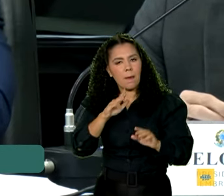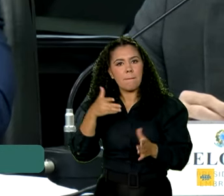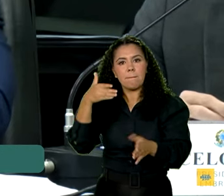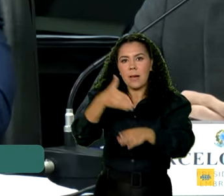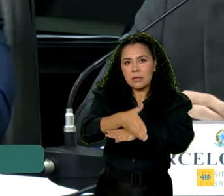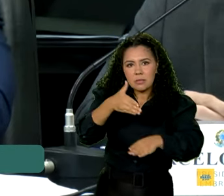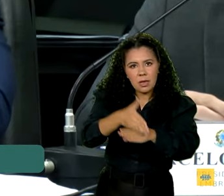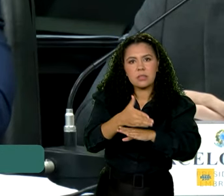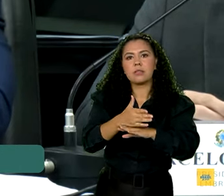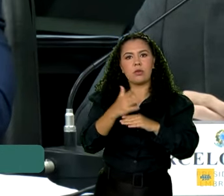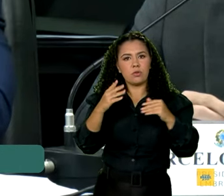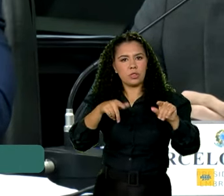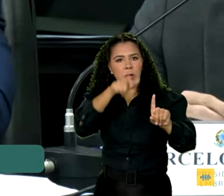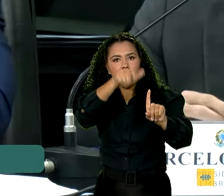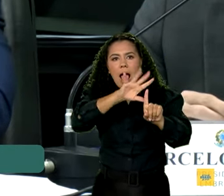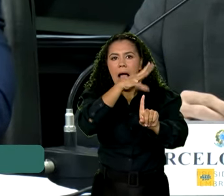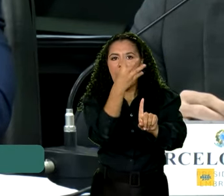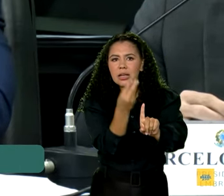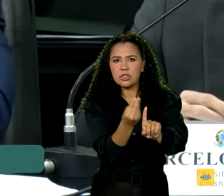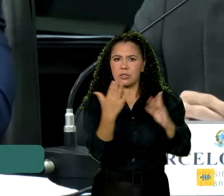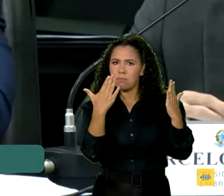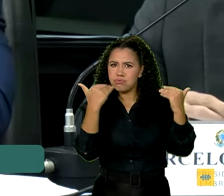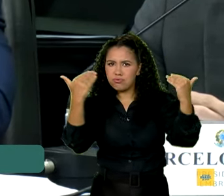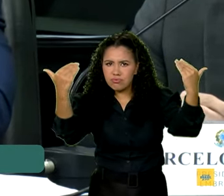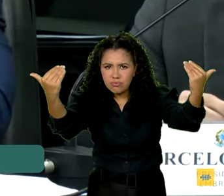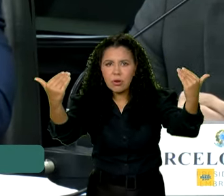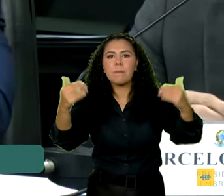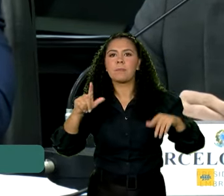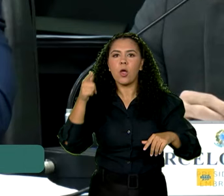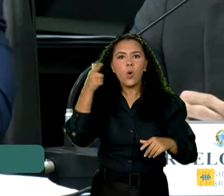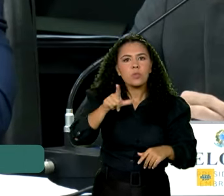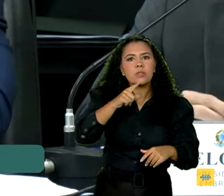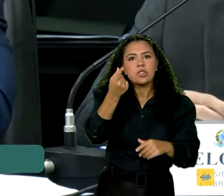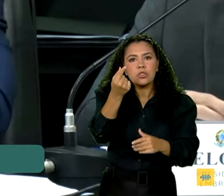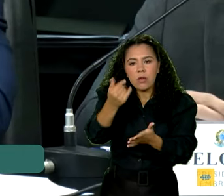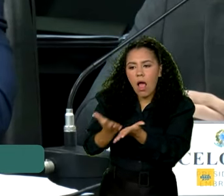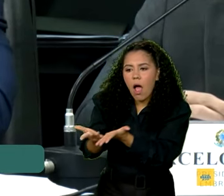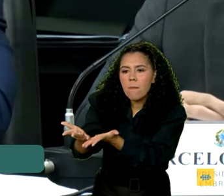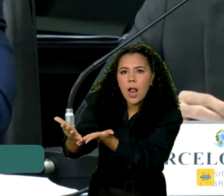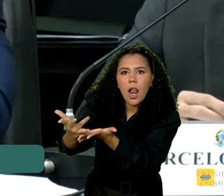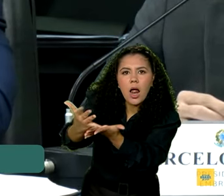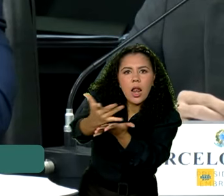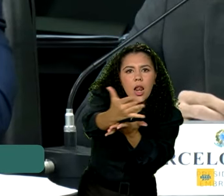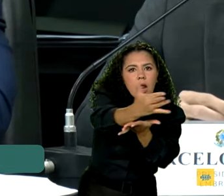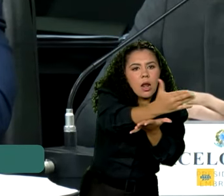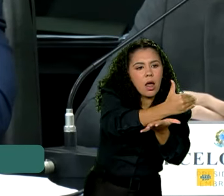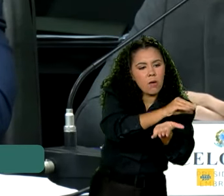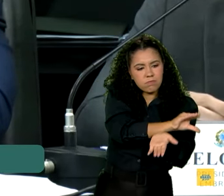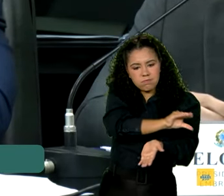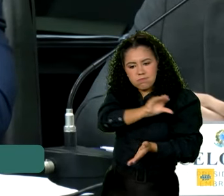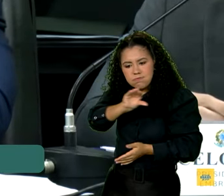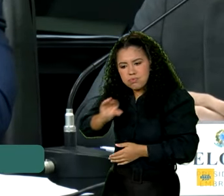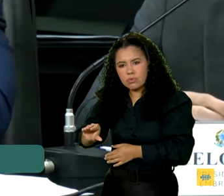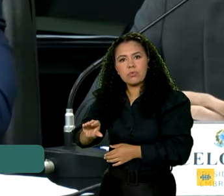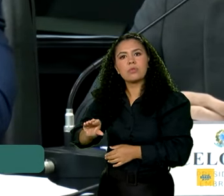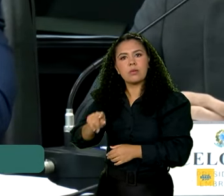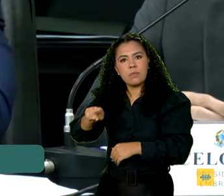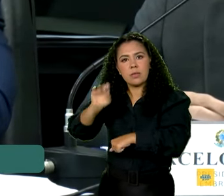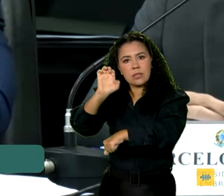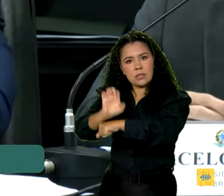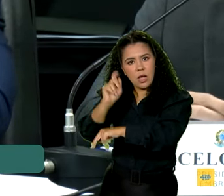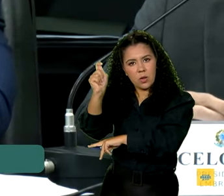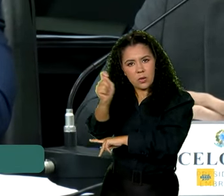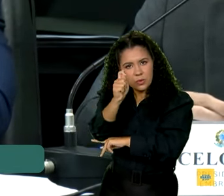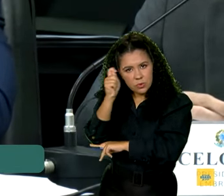renome nacional, possa arrecadar recursos para uma conta que o Estado vai